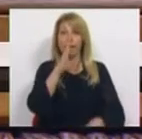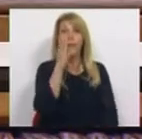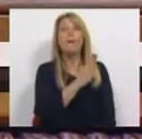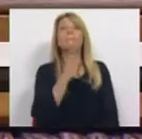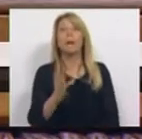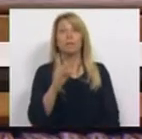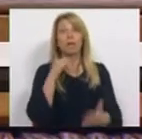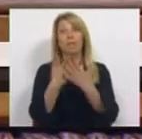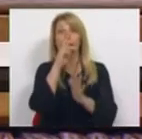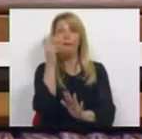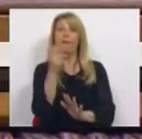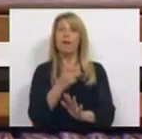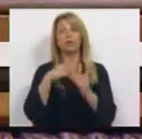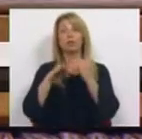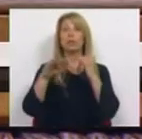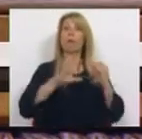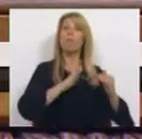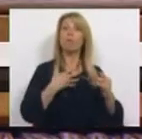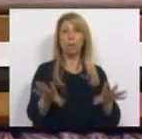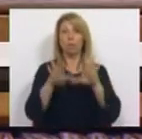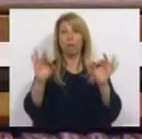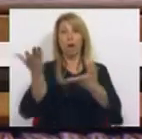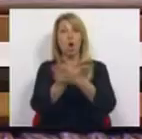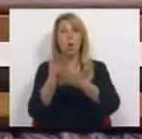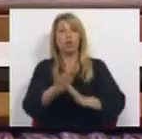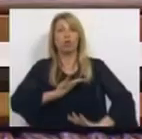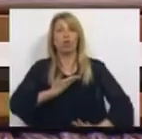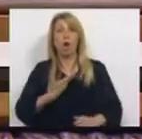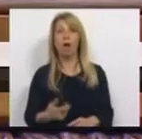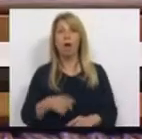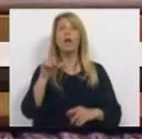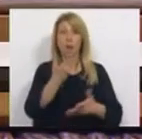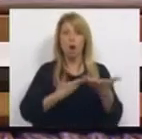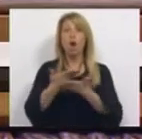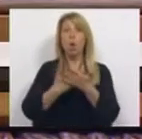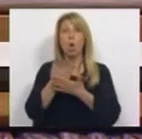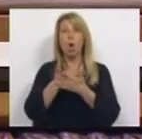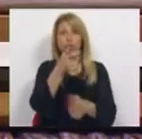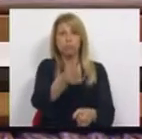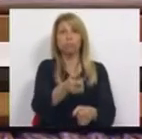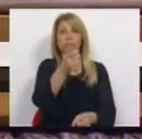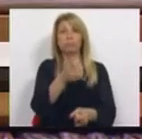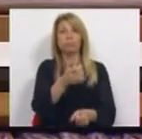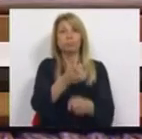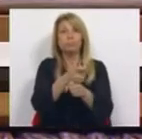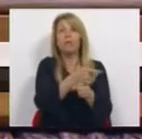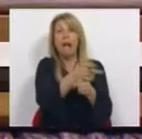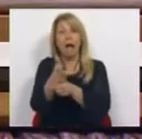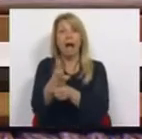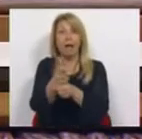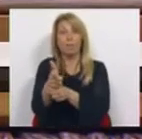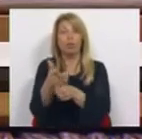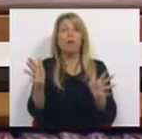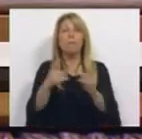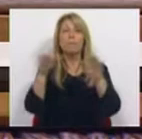estabilidade mundial, como seja o negócio da droga e até o negócio do armamento. Mas pior, se tivermos presente que